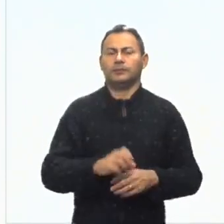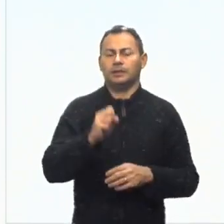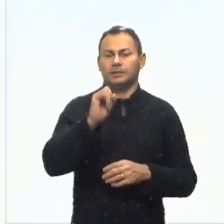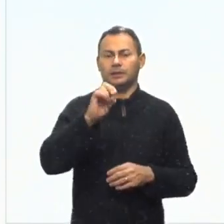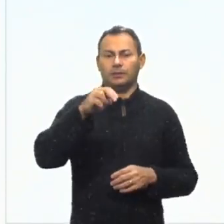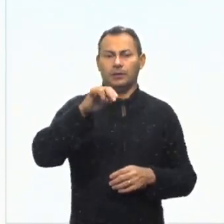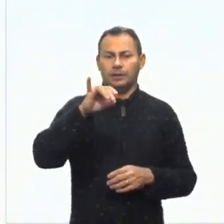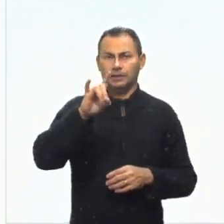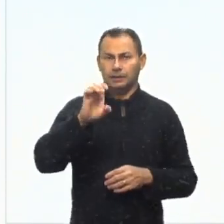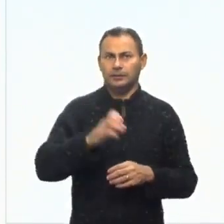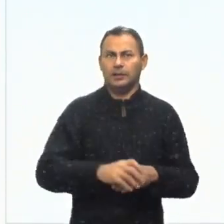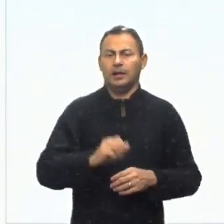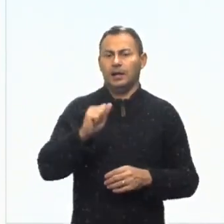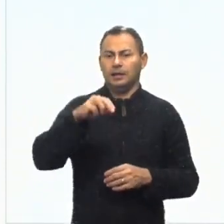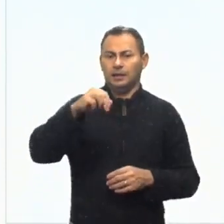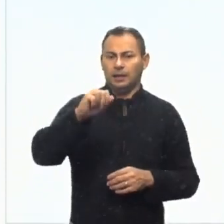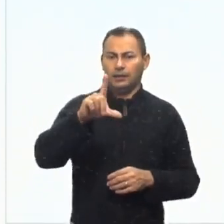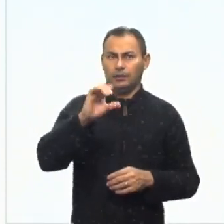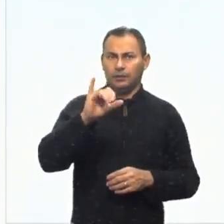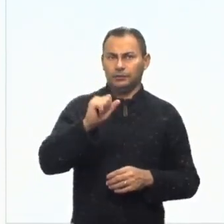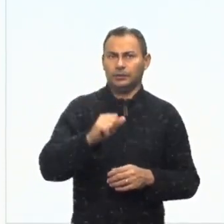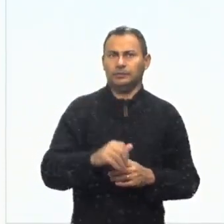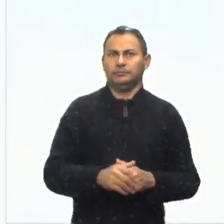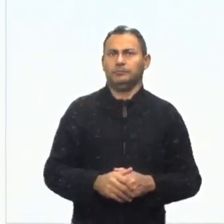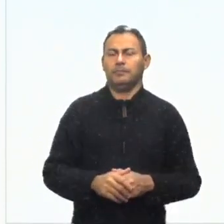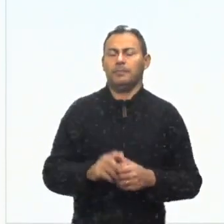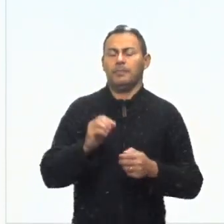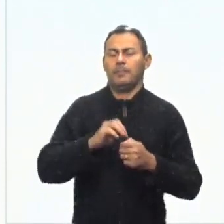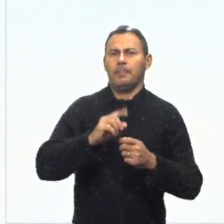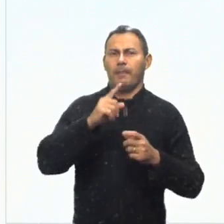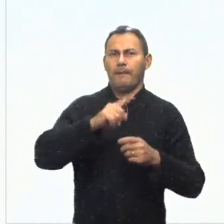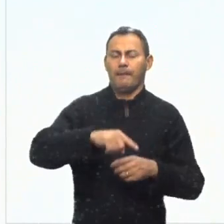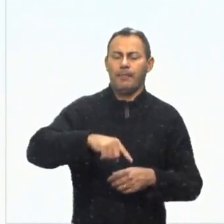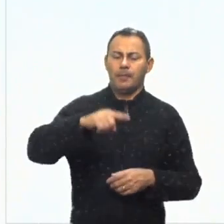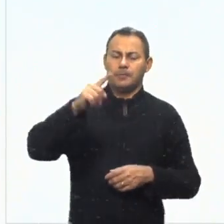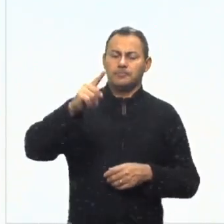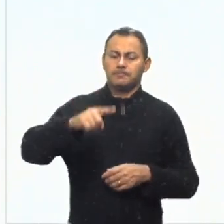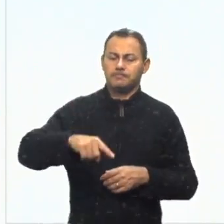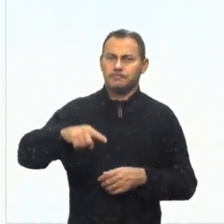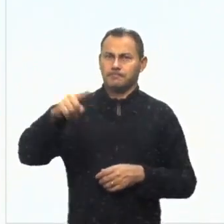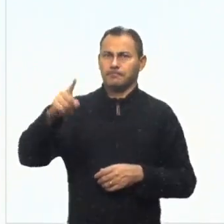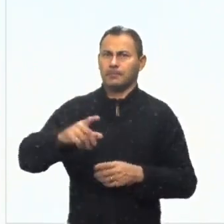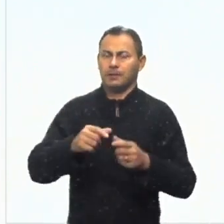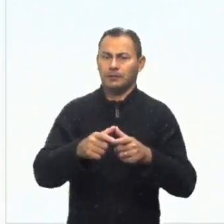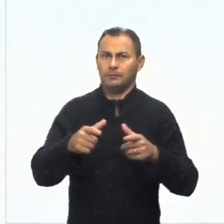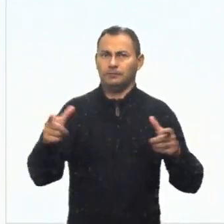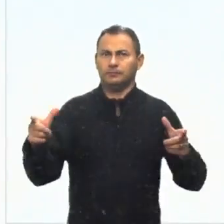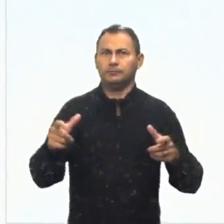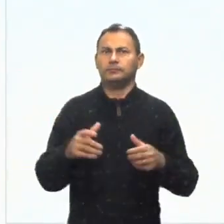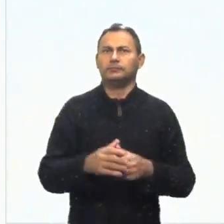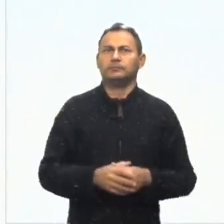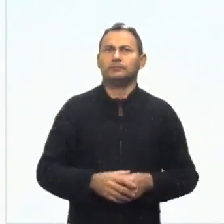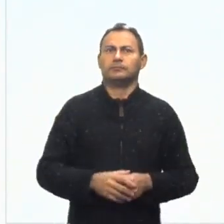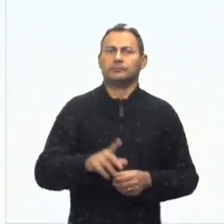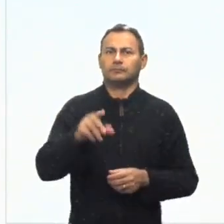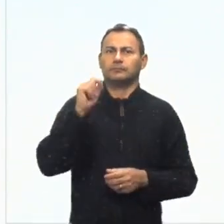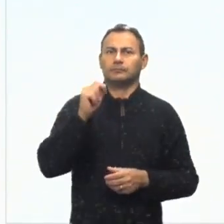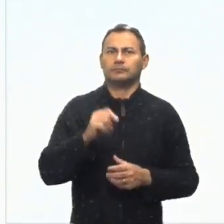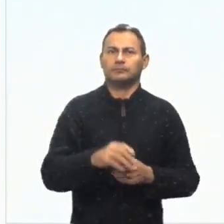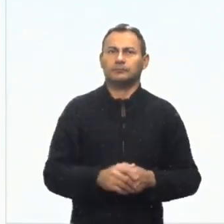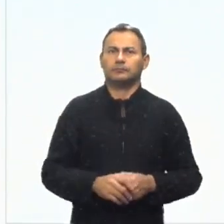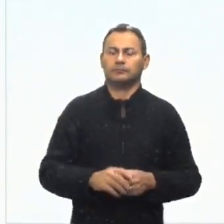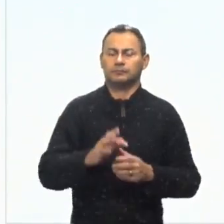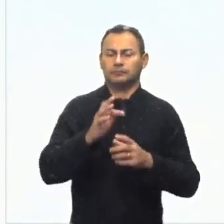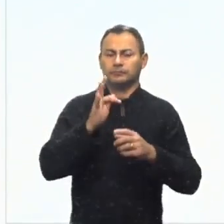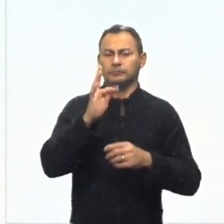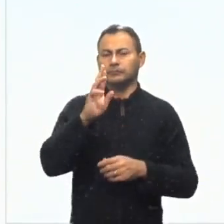senoide analógica que fica variando. Ela tem uma amplitude determinada e